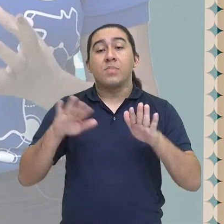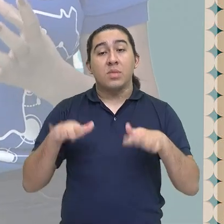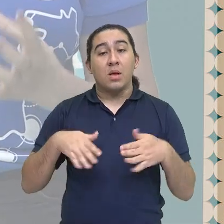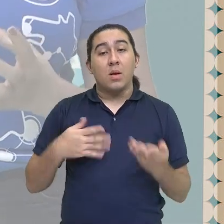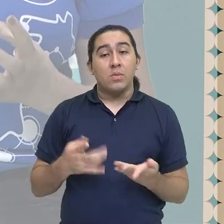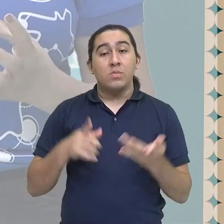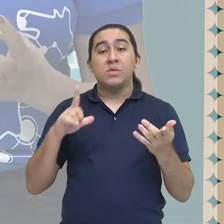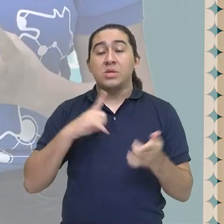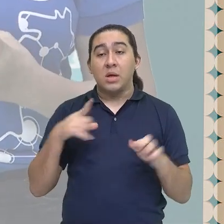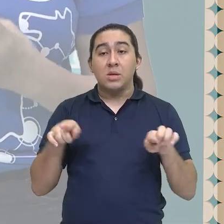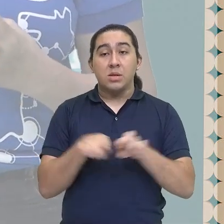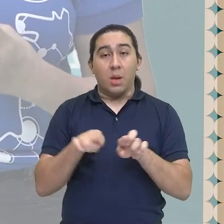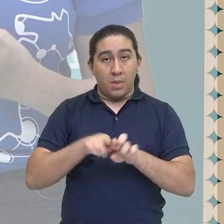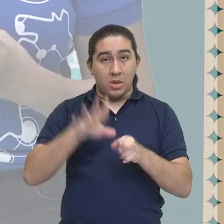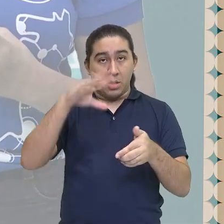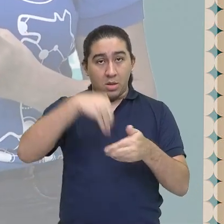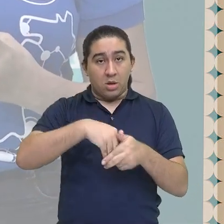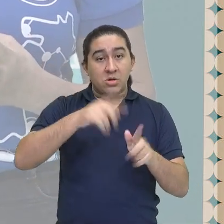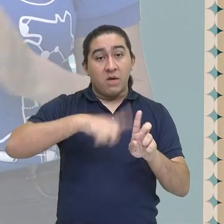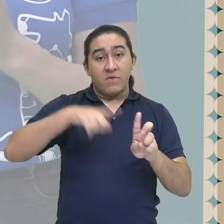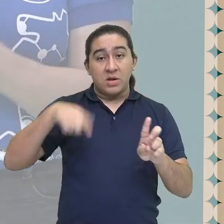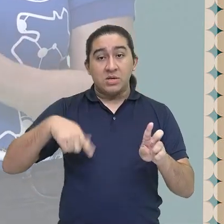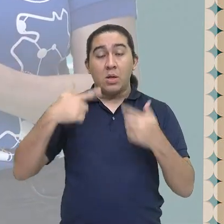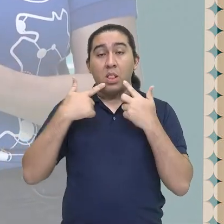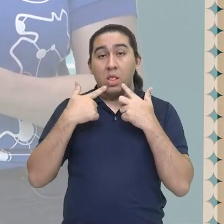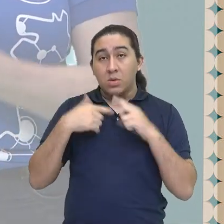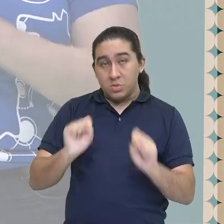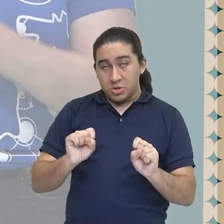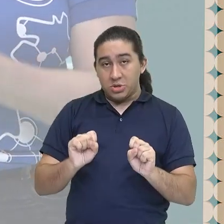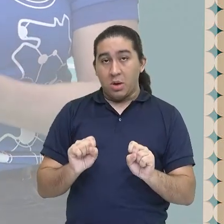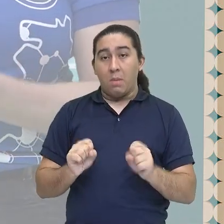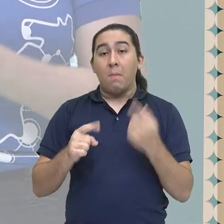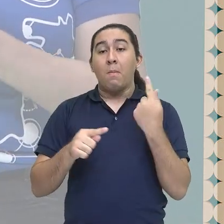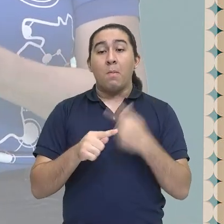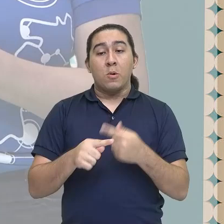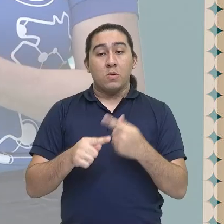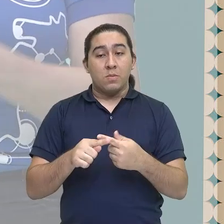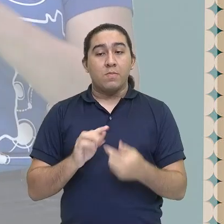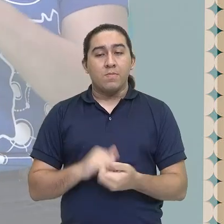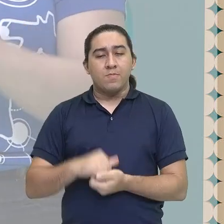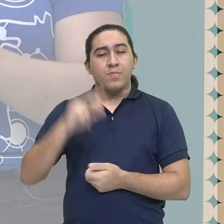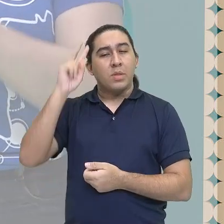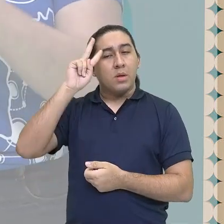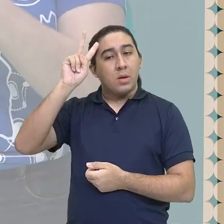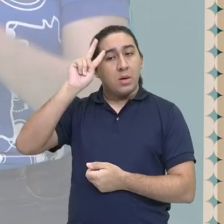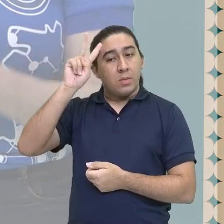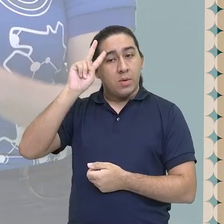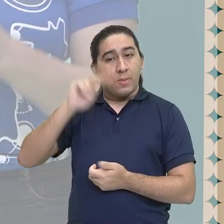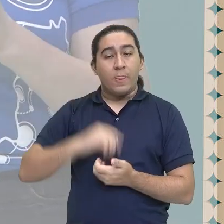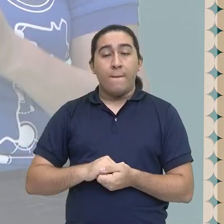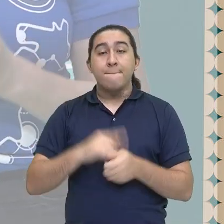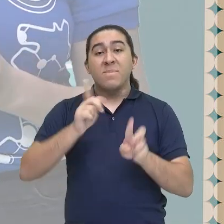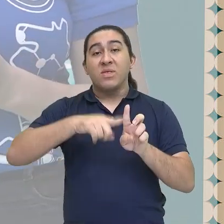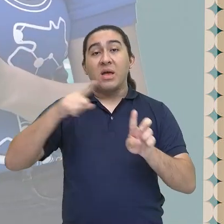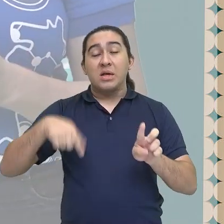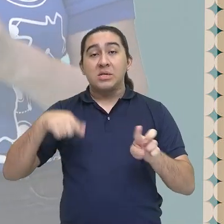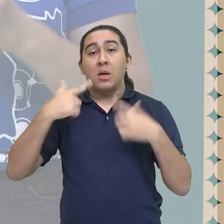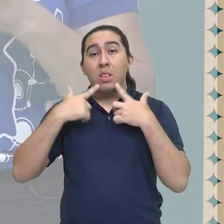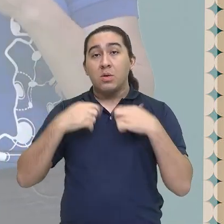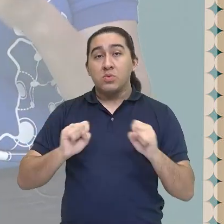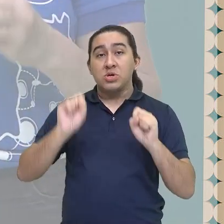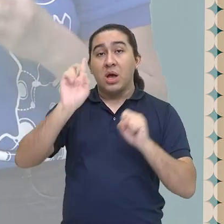temos na variação linguística, porque não esqueçamos que variação